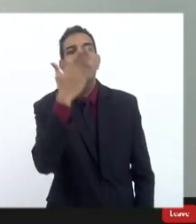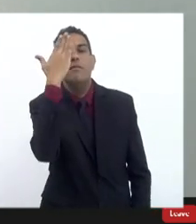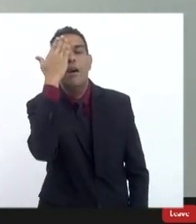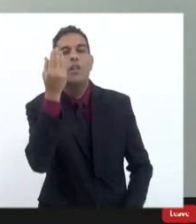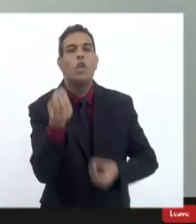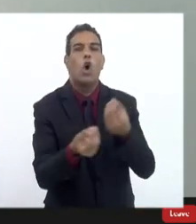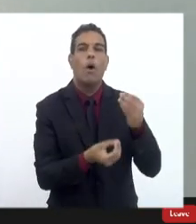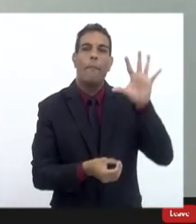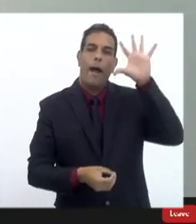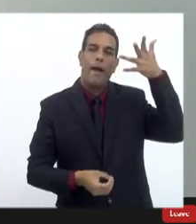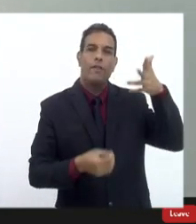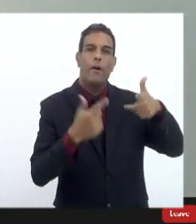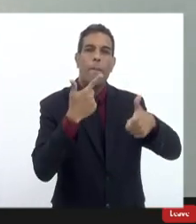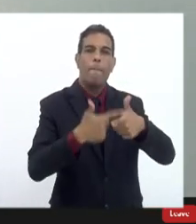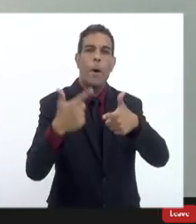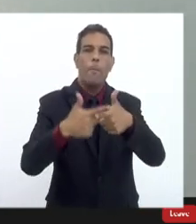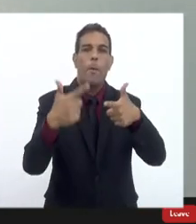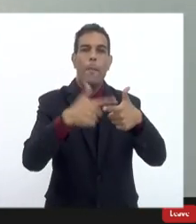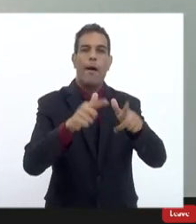a correção